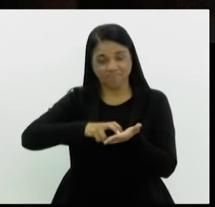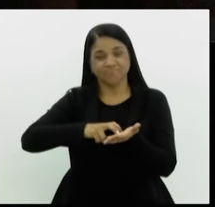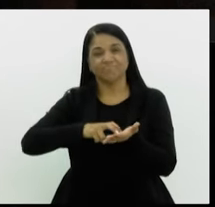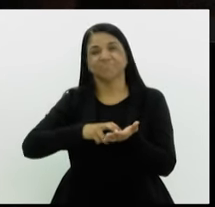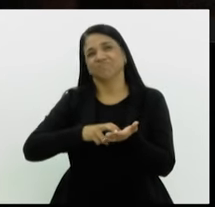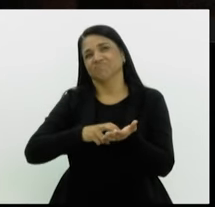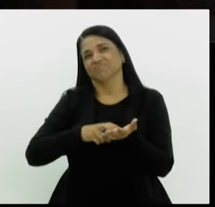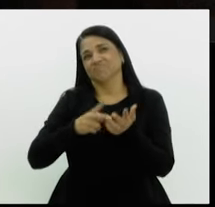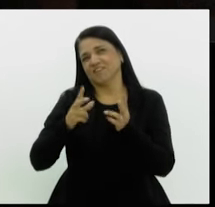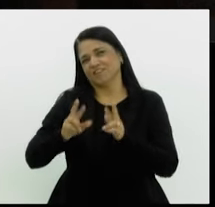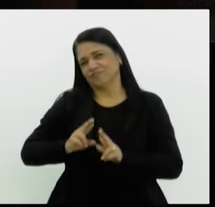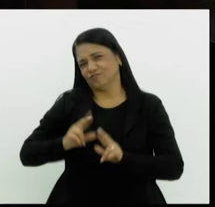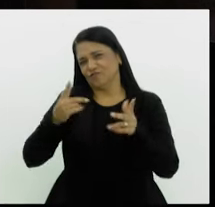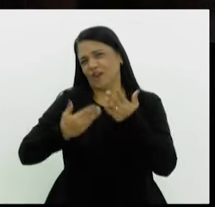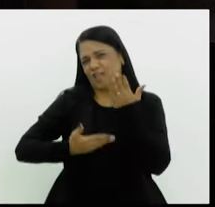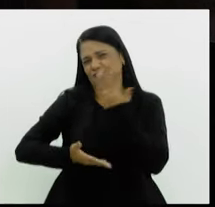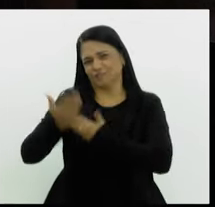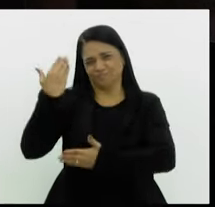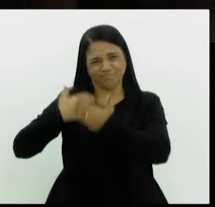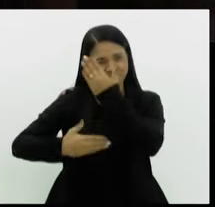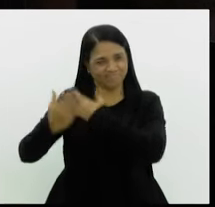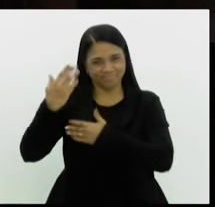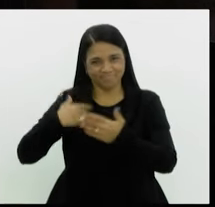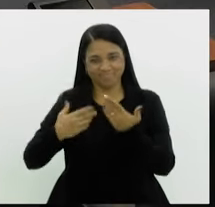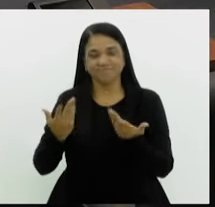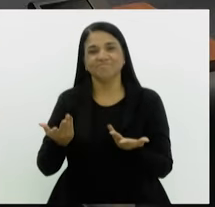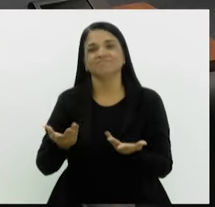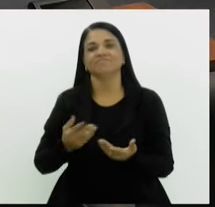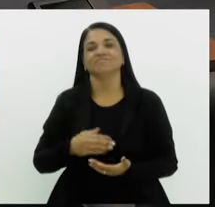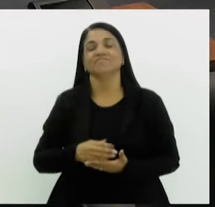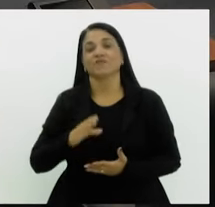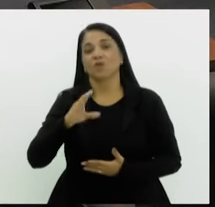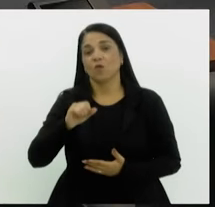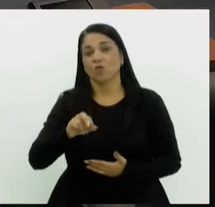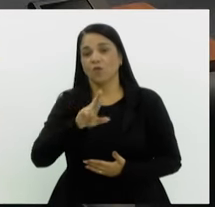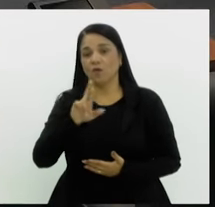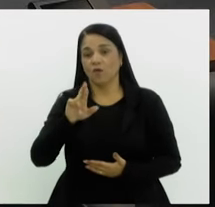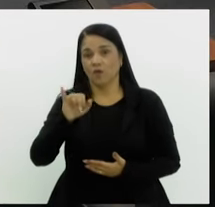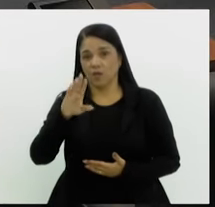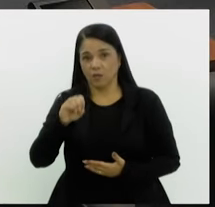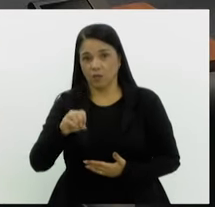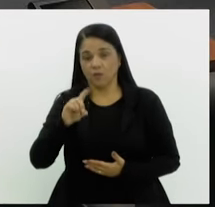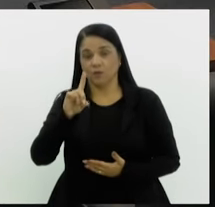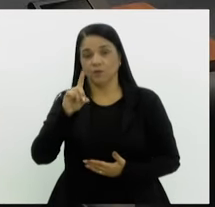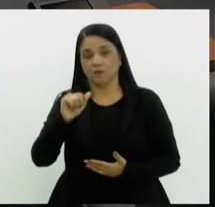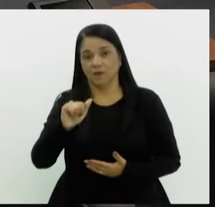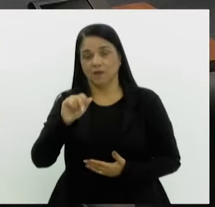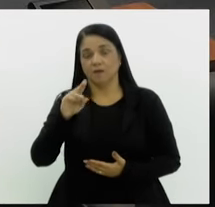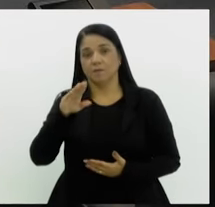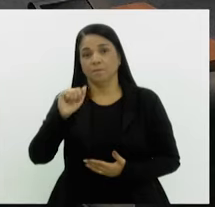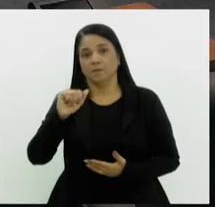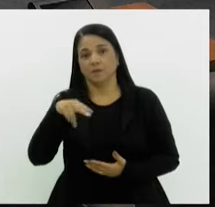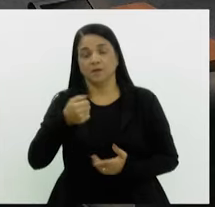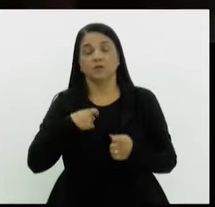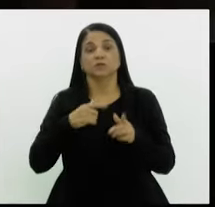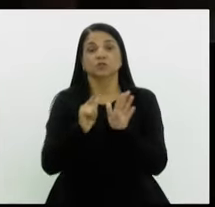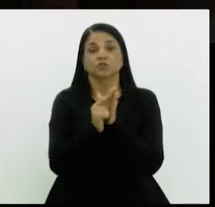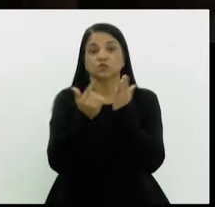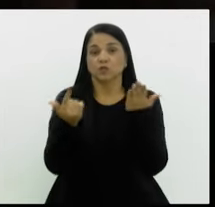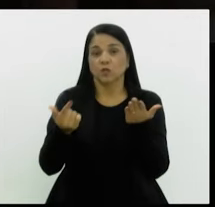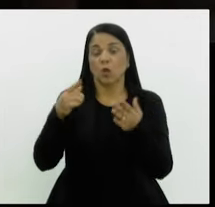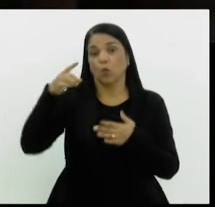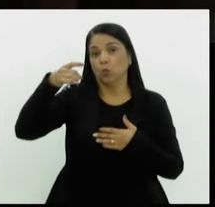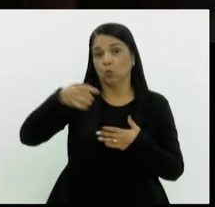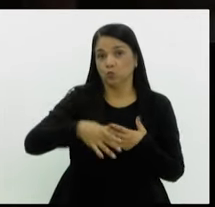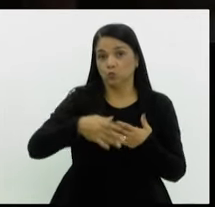Manhã. O grande Correio da Manhã. O grande Correio da Manhã. Correio da Manhã, o jornal Última Hora e o jornal O Dia.